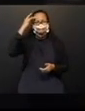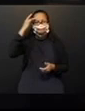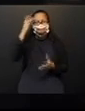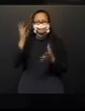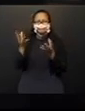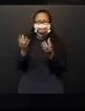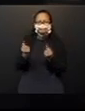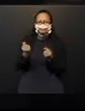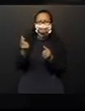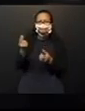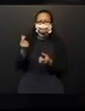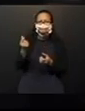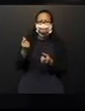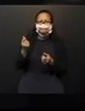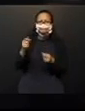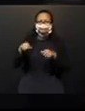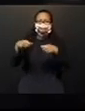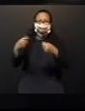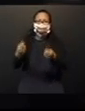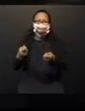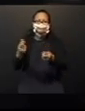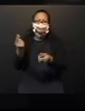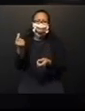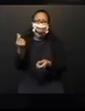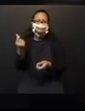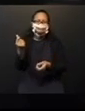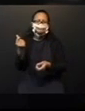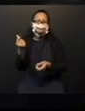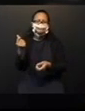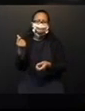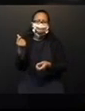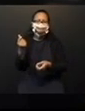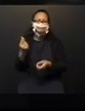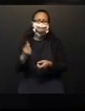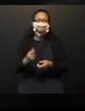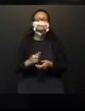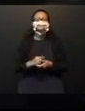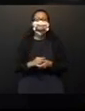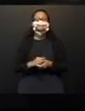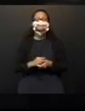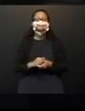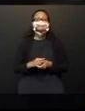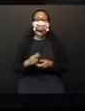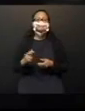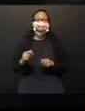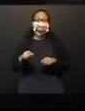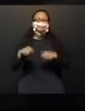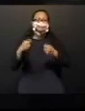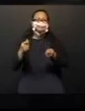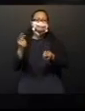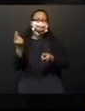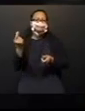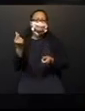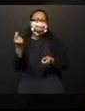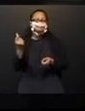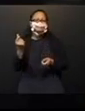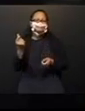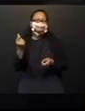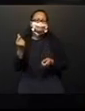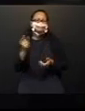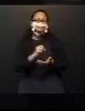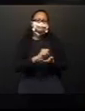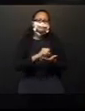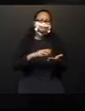e vai fazer o troco. Gente, o troco é uma técnica, é uma atividade que